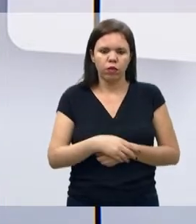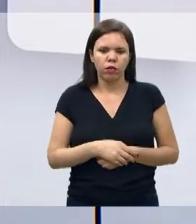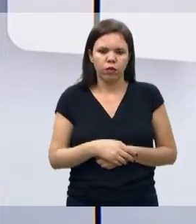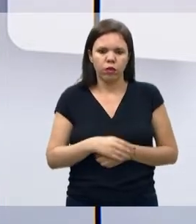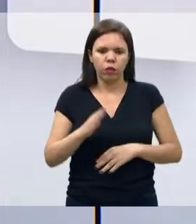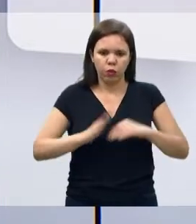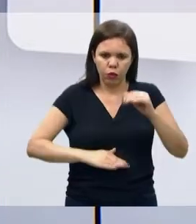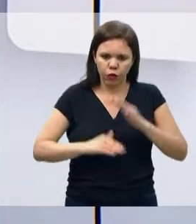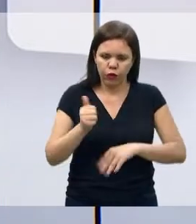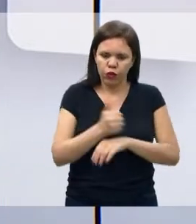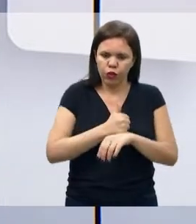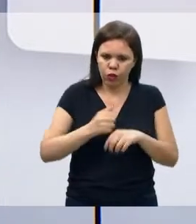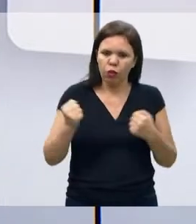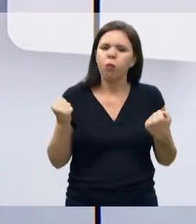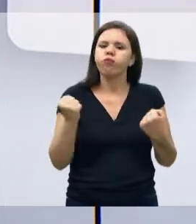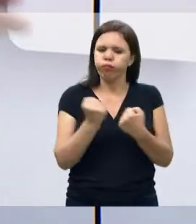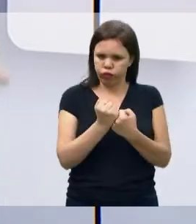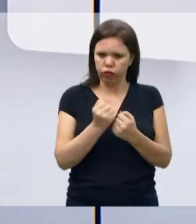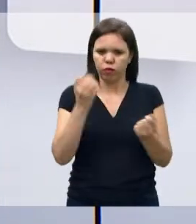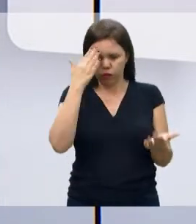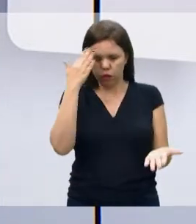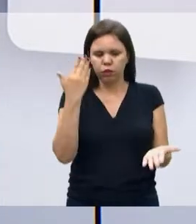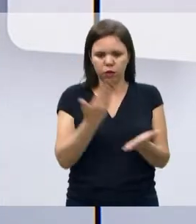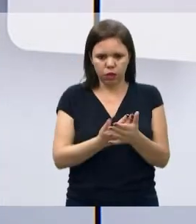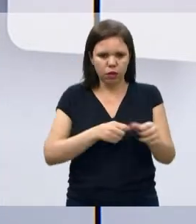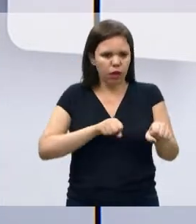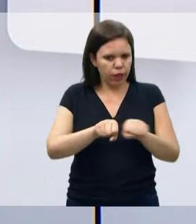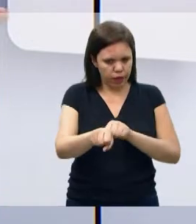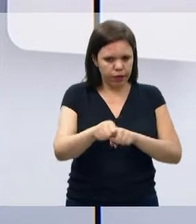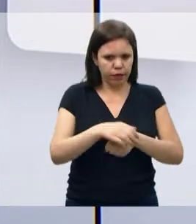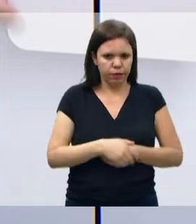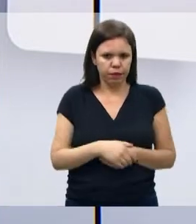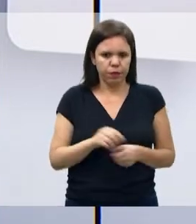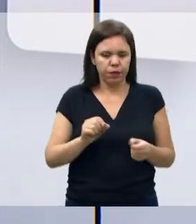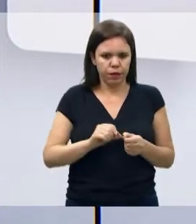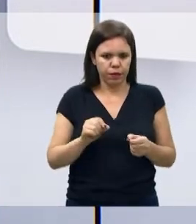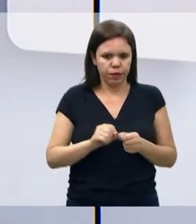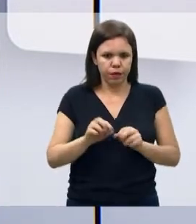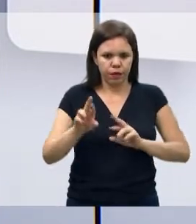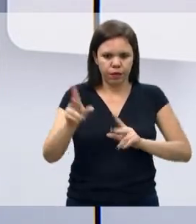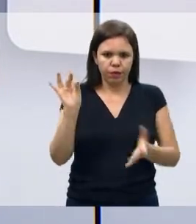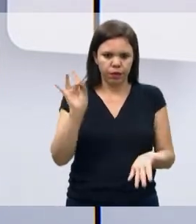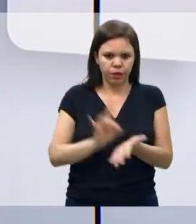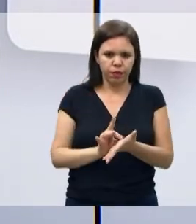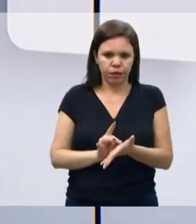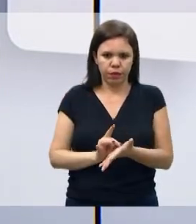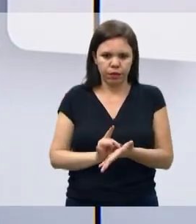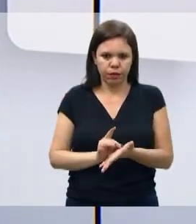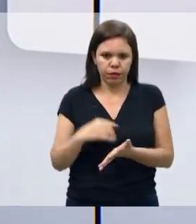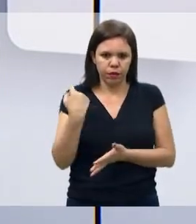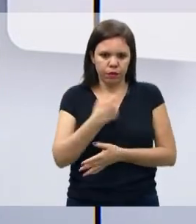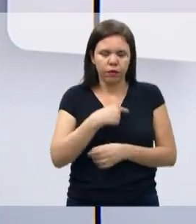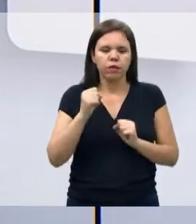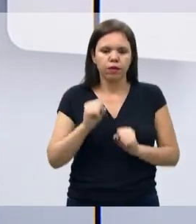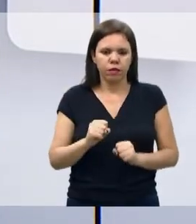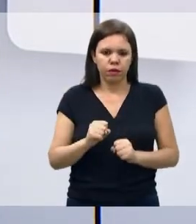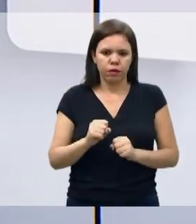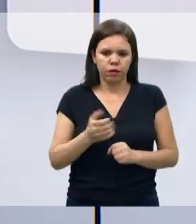já legalmente amparada, eu acredito que a formação ela se fará de uma forma mais efetiva e nós podemos ser